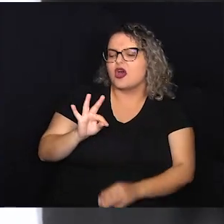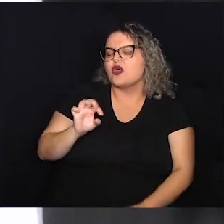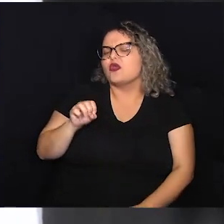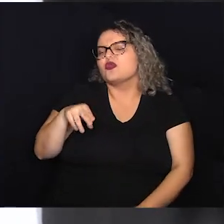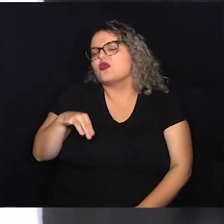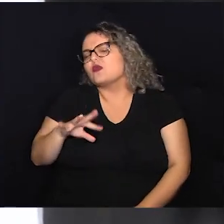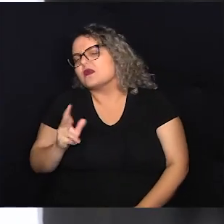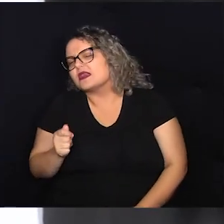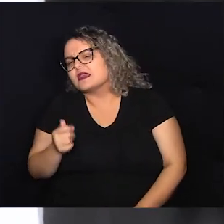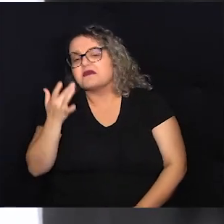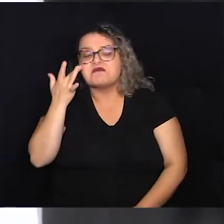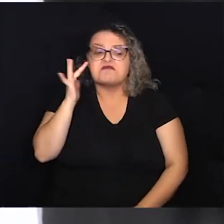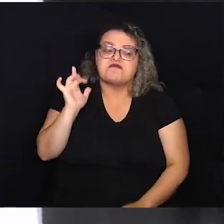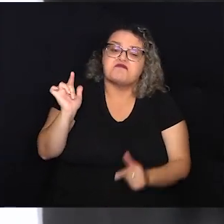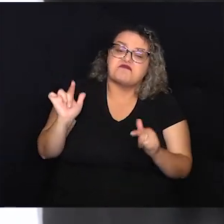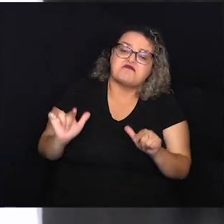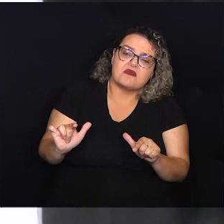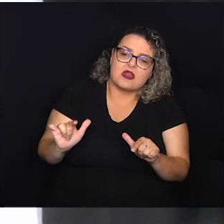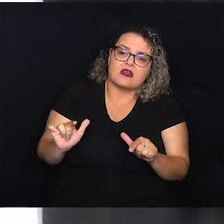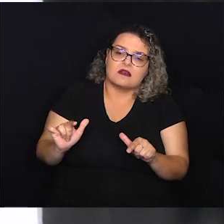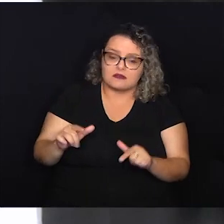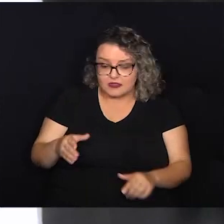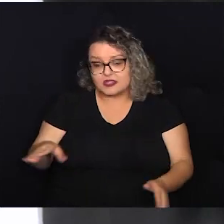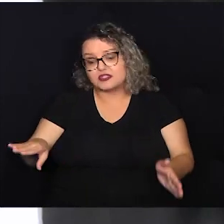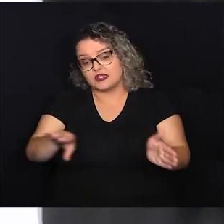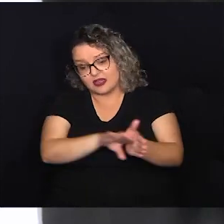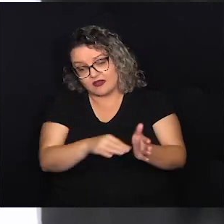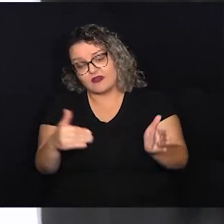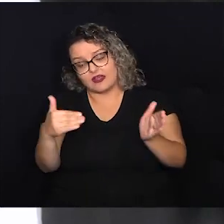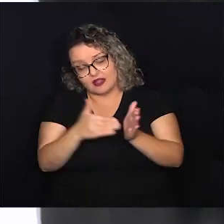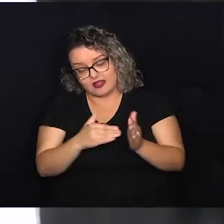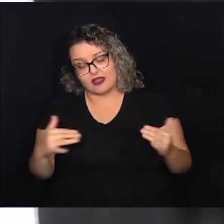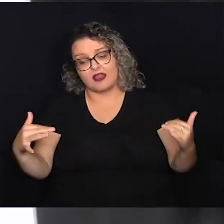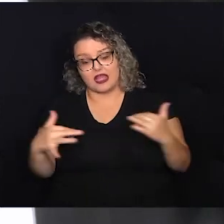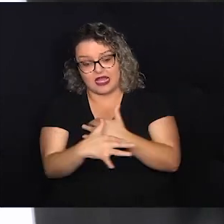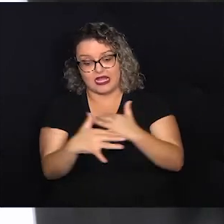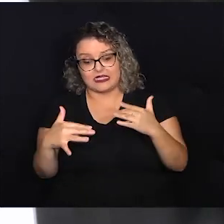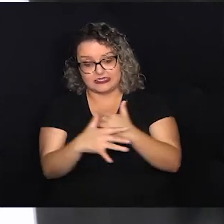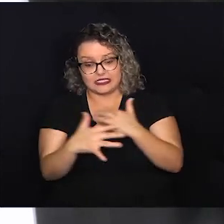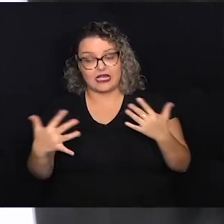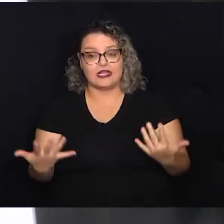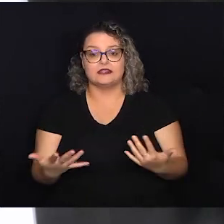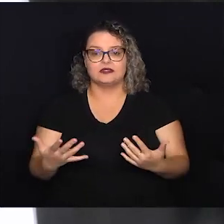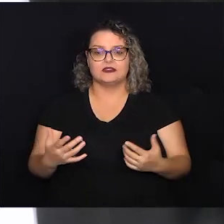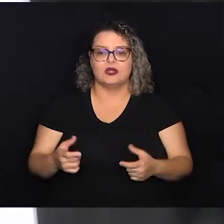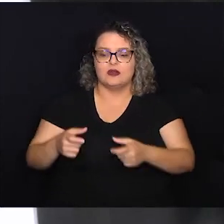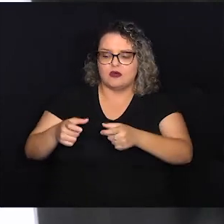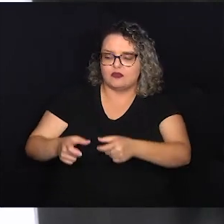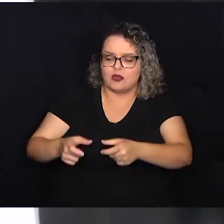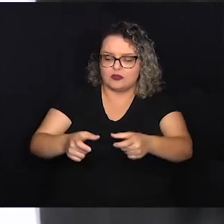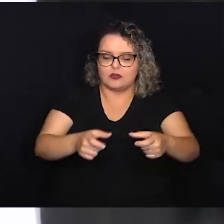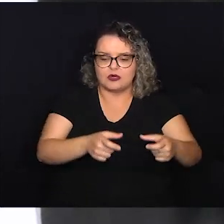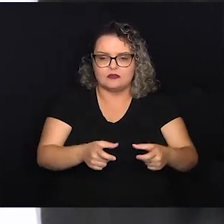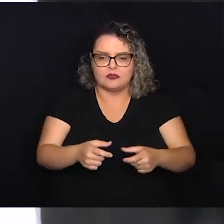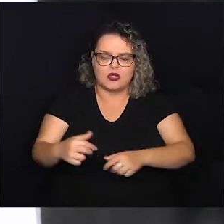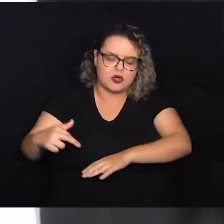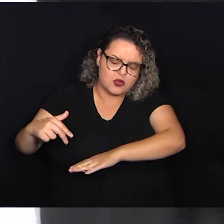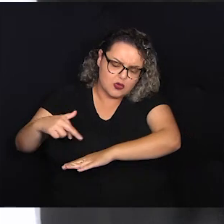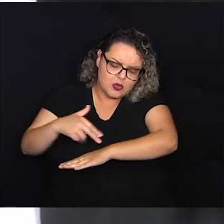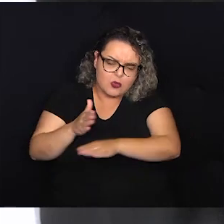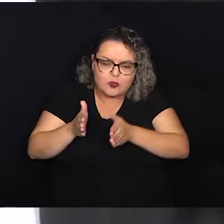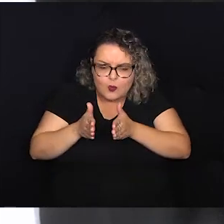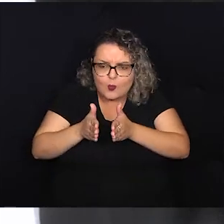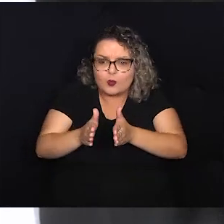sua simplicidade. Não sei de onde ela vinha, mas ia para a cidade, com suas pedras redondas e